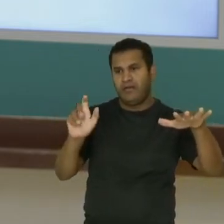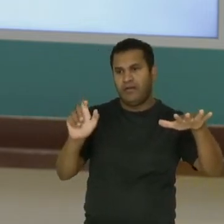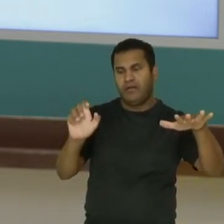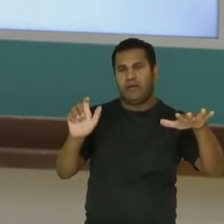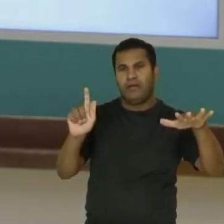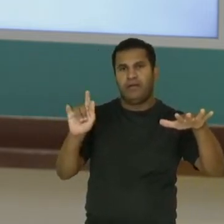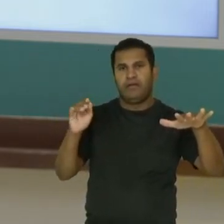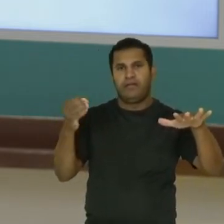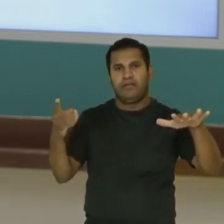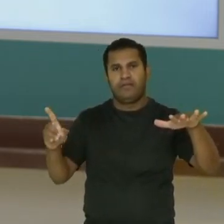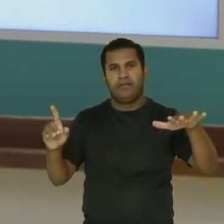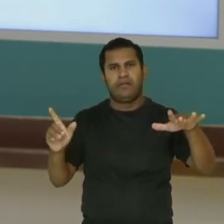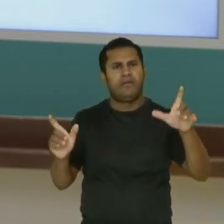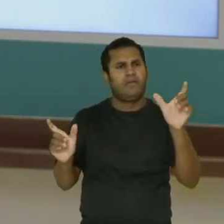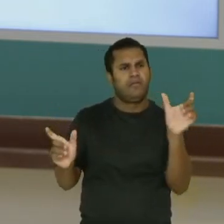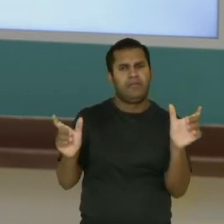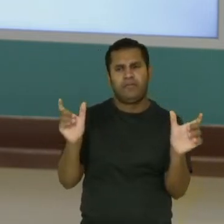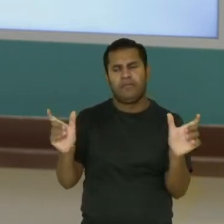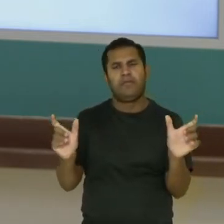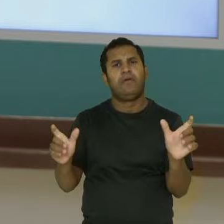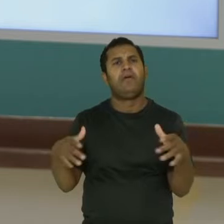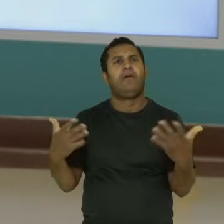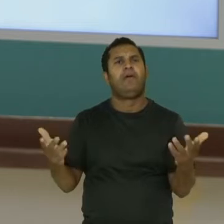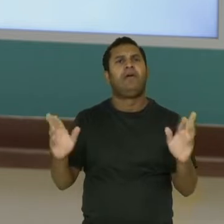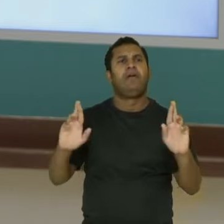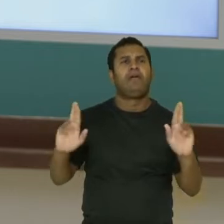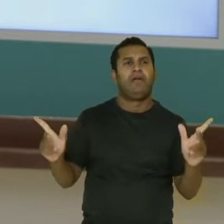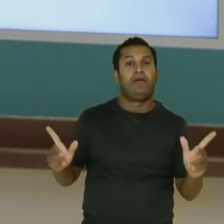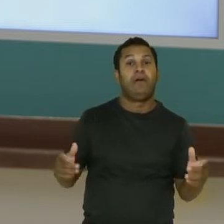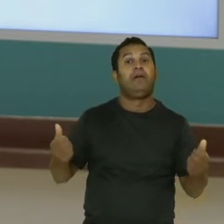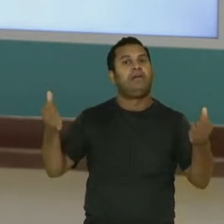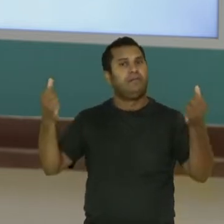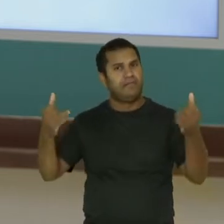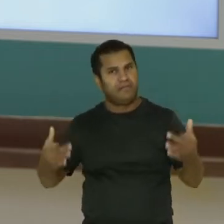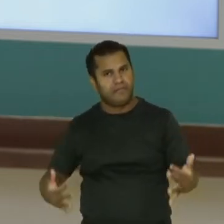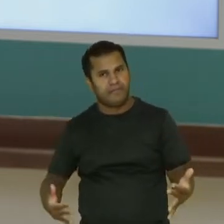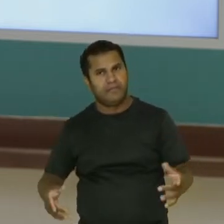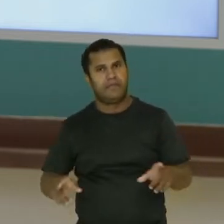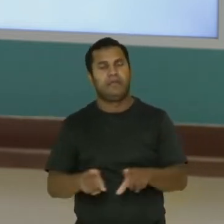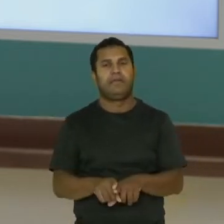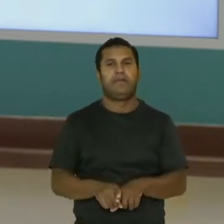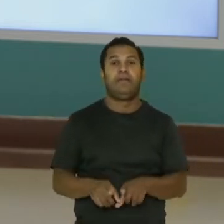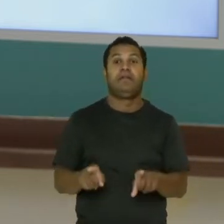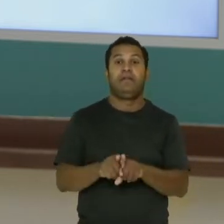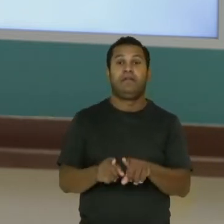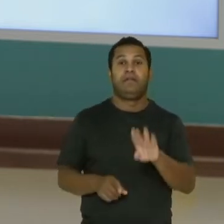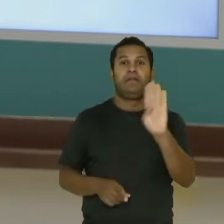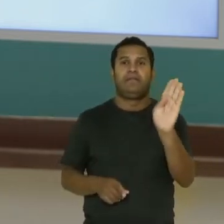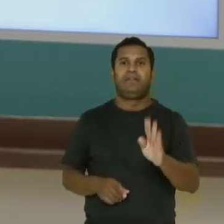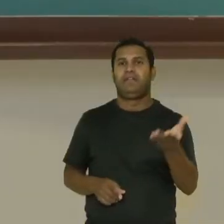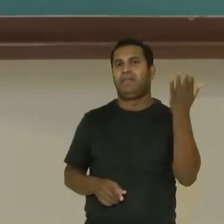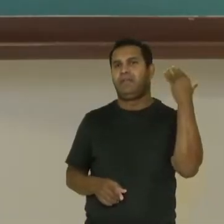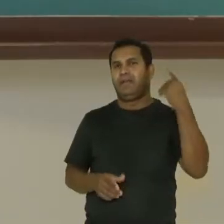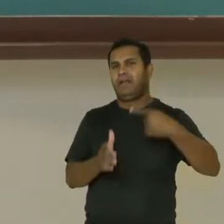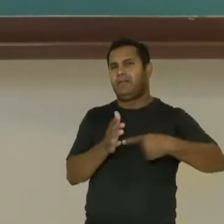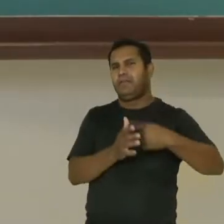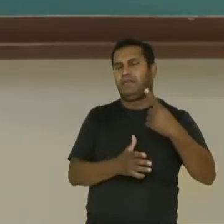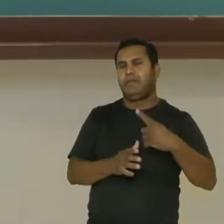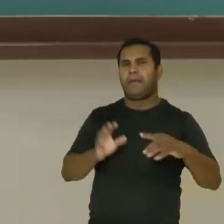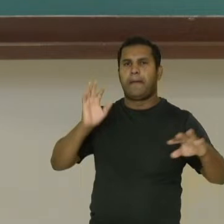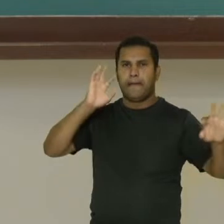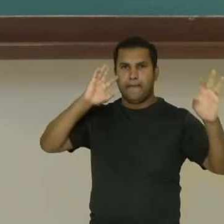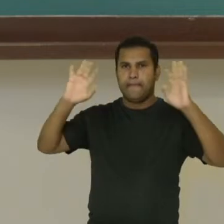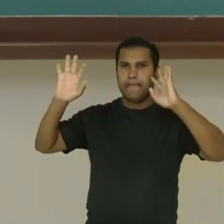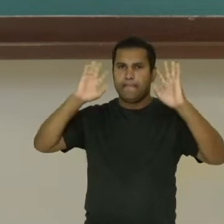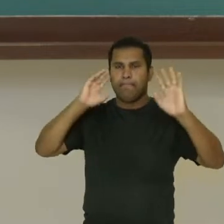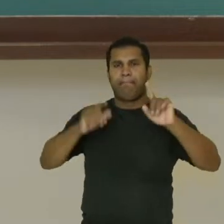regionalização e região? E explicar também ali como foi aquela primeira divisão do território brasileiro. Então vocês vão refletir um